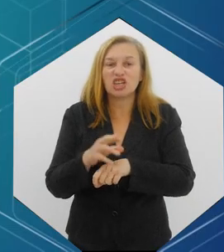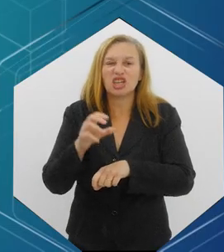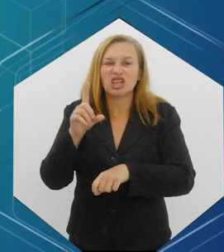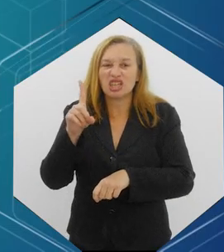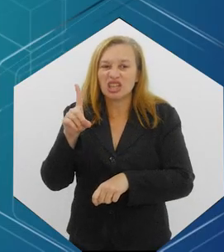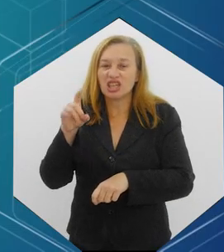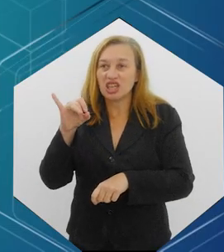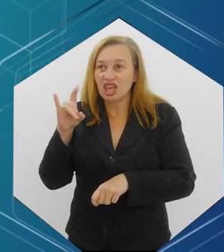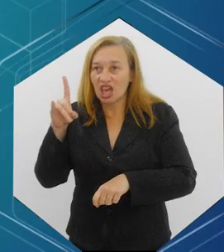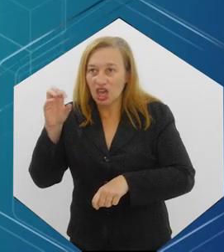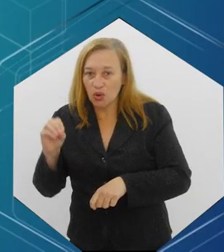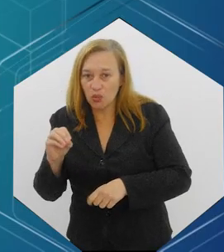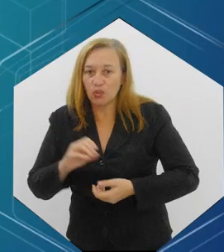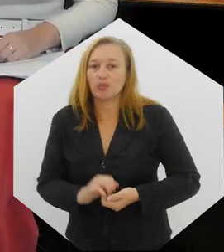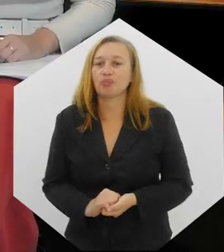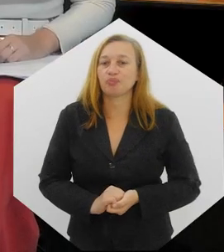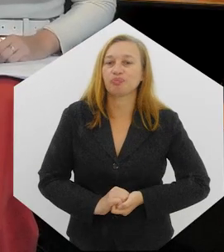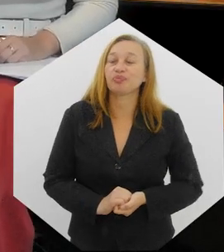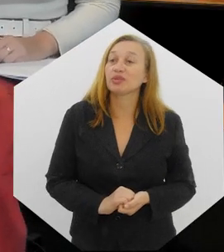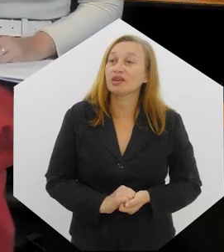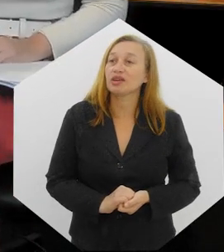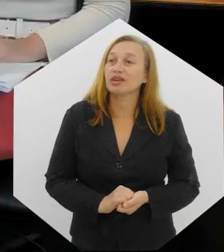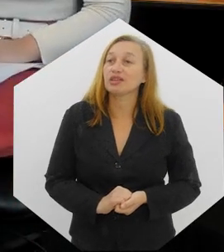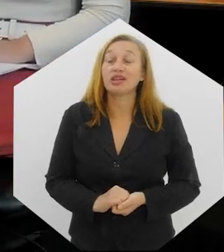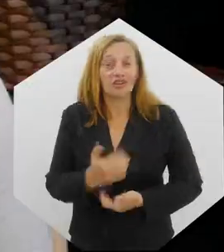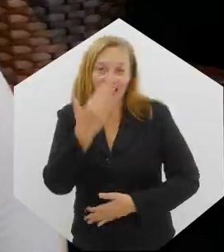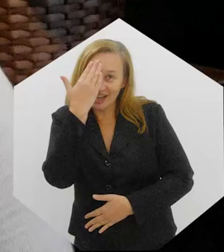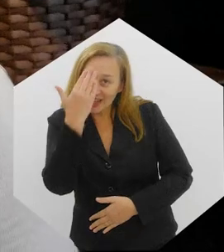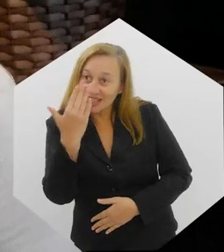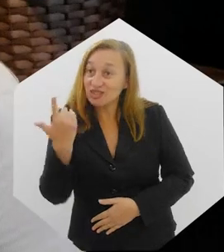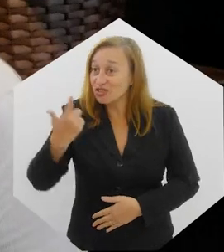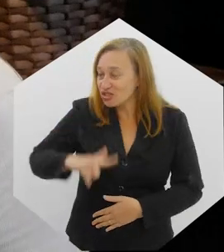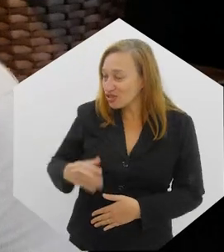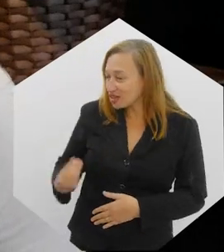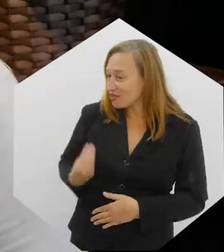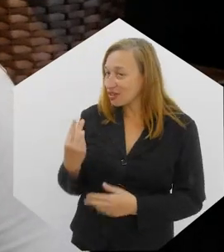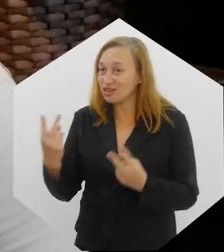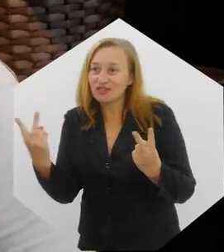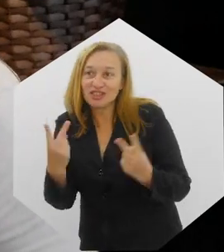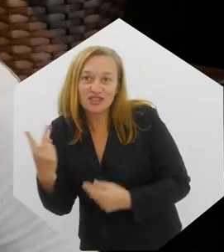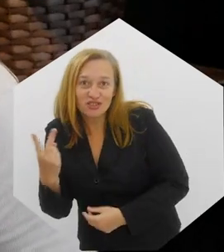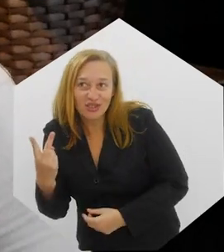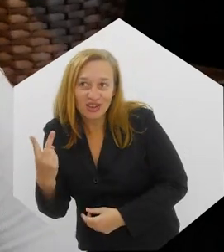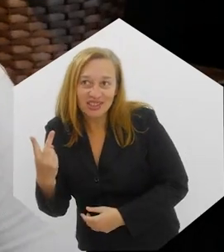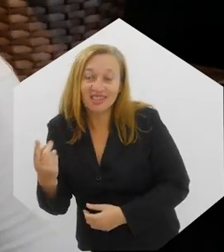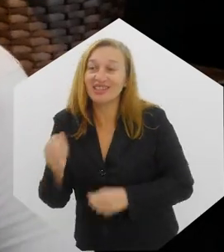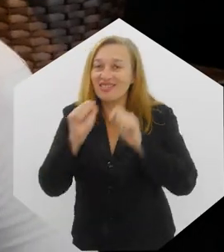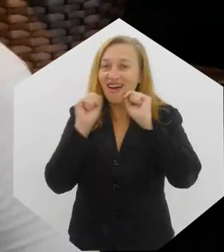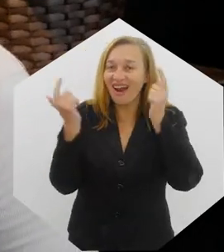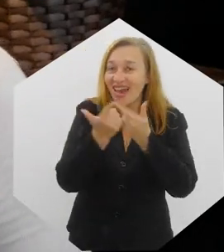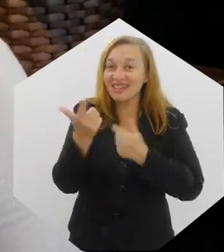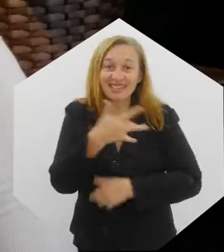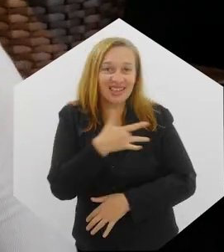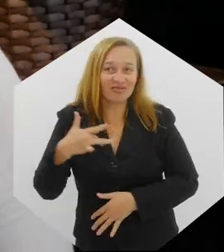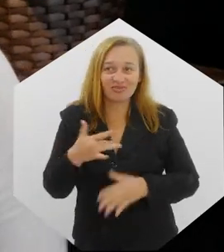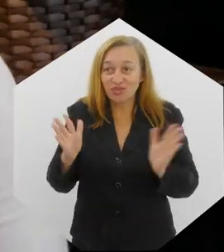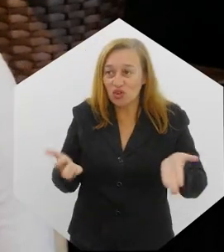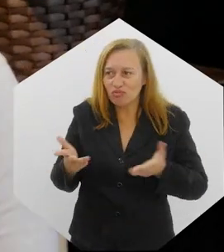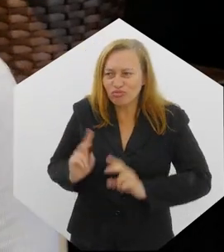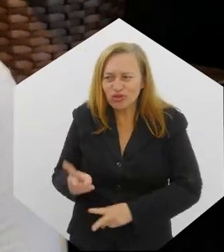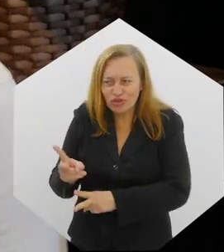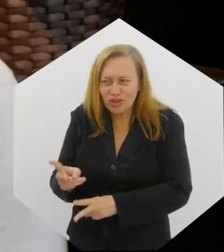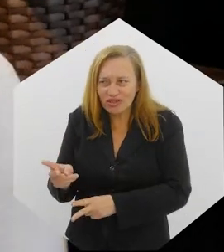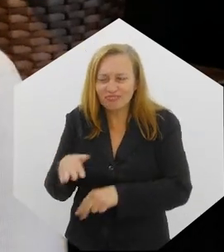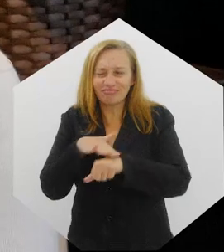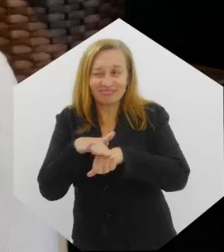Moraes, ortopedista e traumatologista. Eu agradeço mais uma vez a presença de vocês no Alerj Saúde de hoje. Vamos